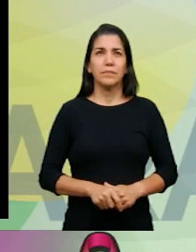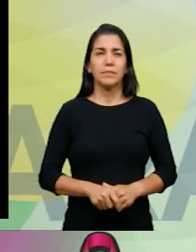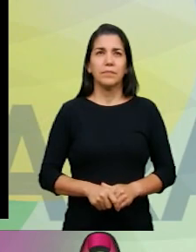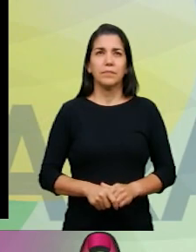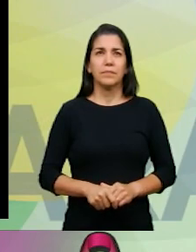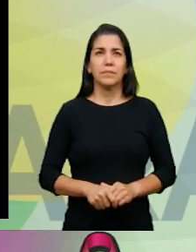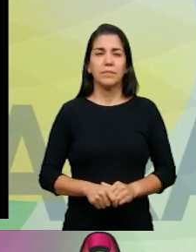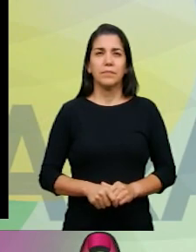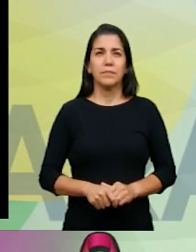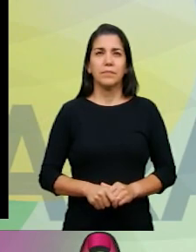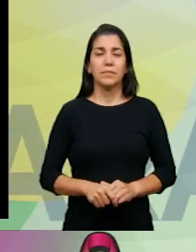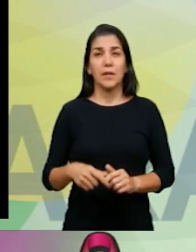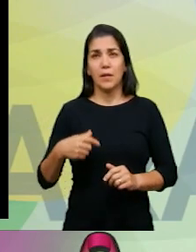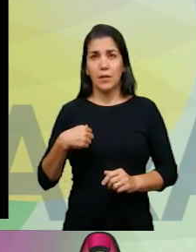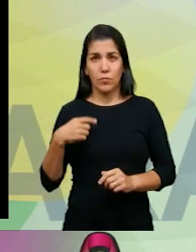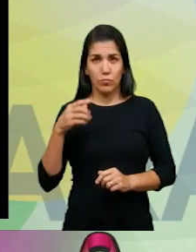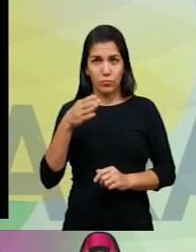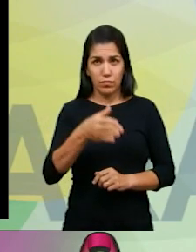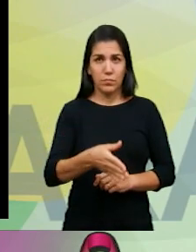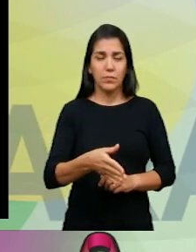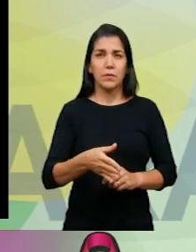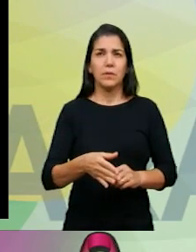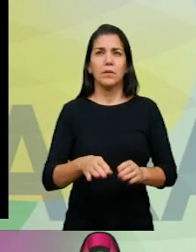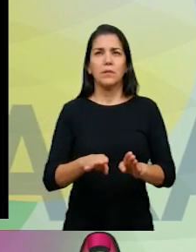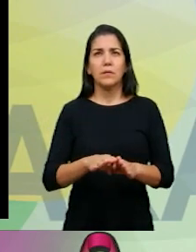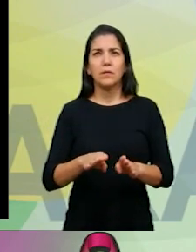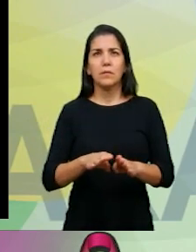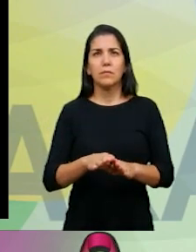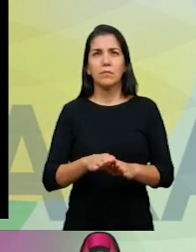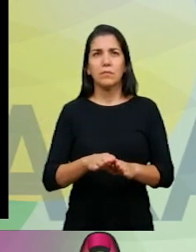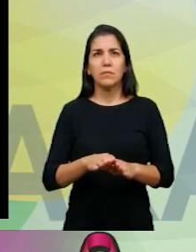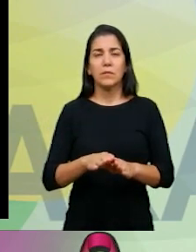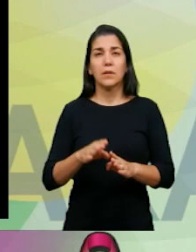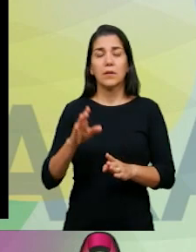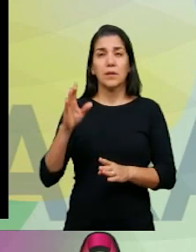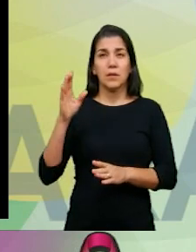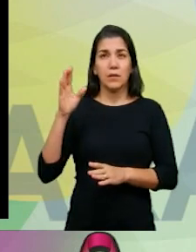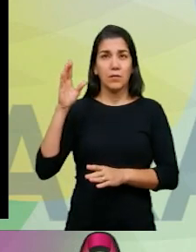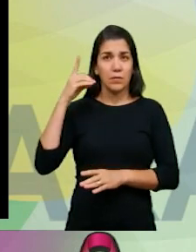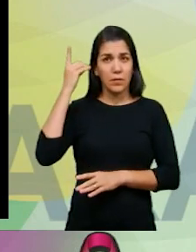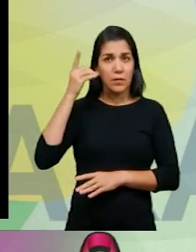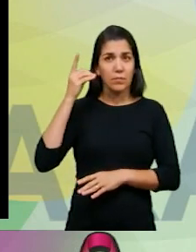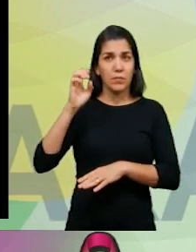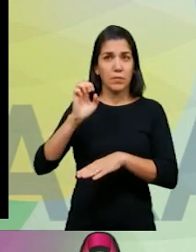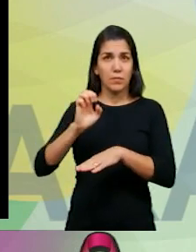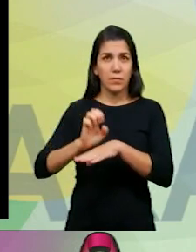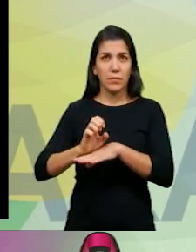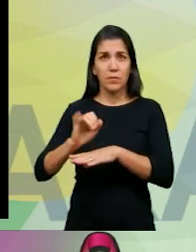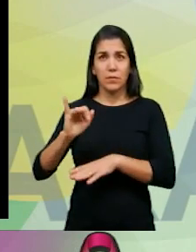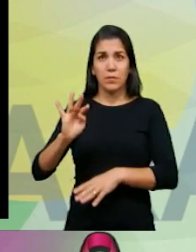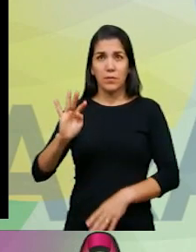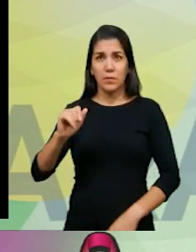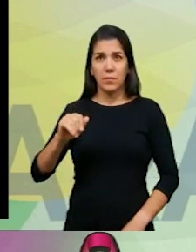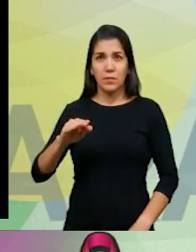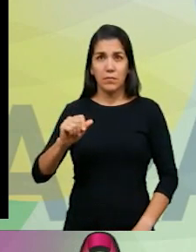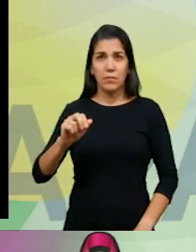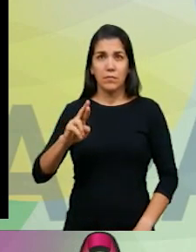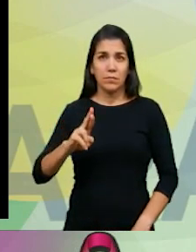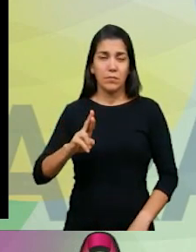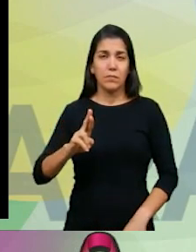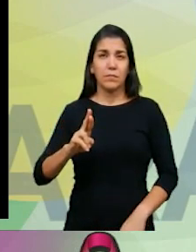Estivemos também no gabinete do Itamar Borges. Ele não pôde nos atender, mas, porém, nos